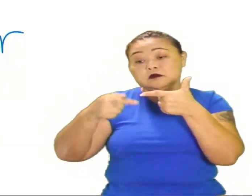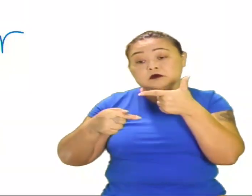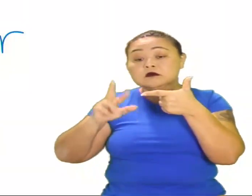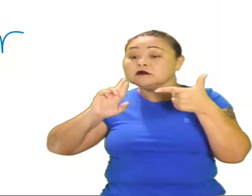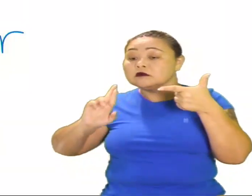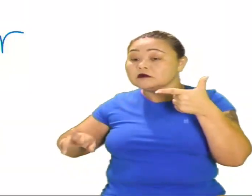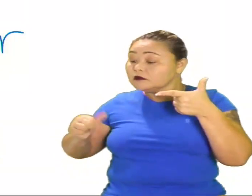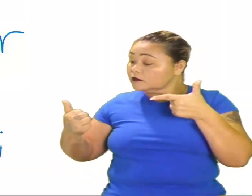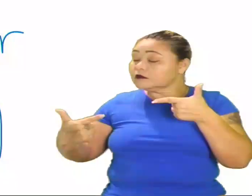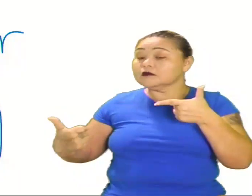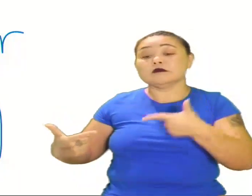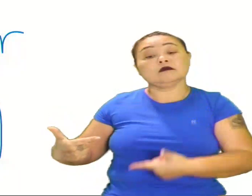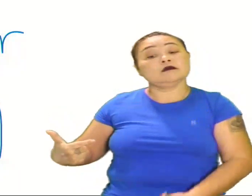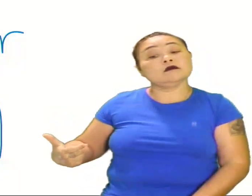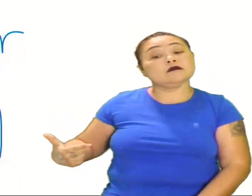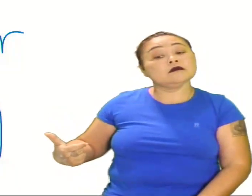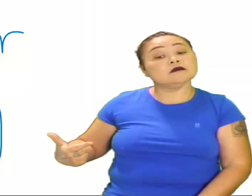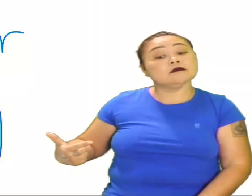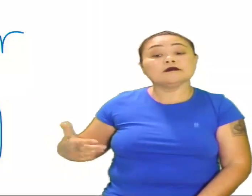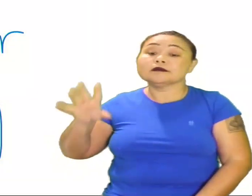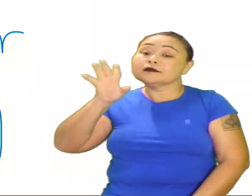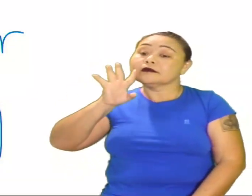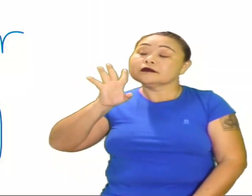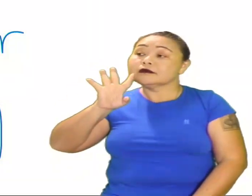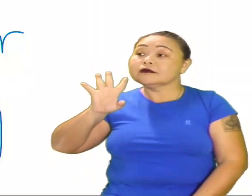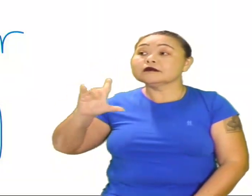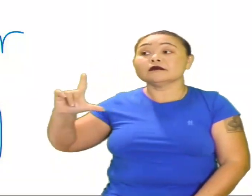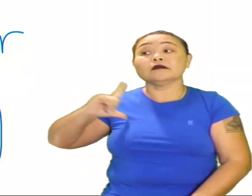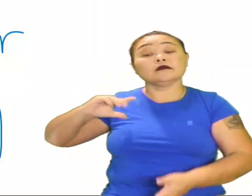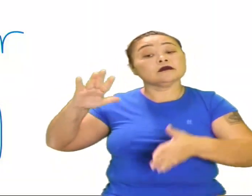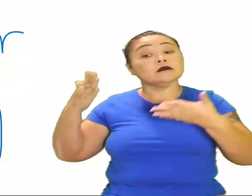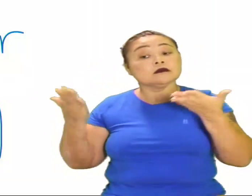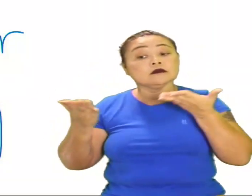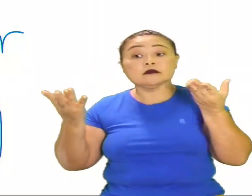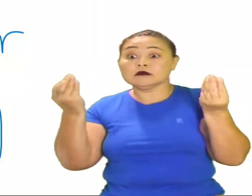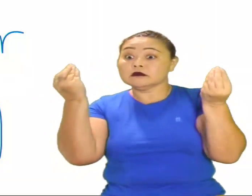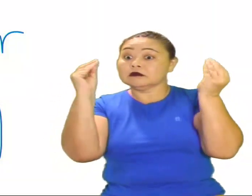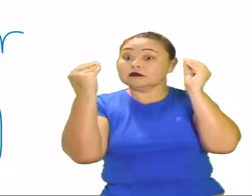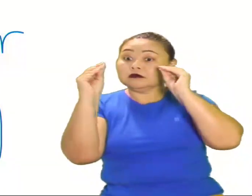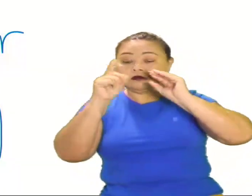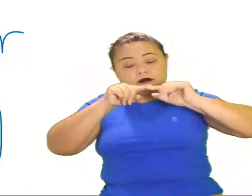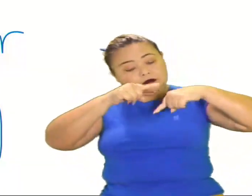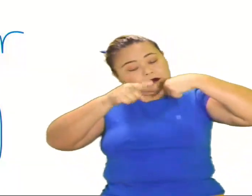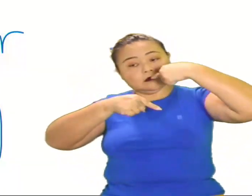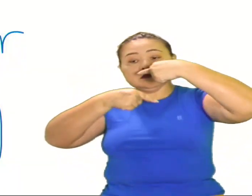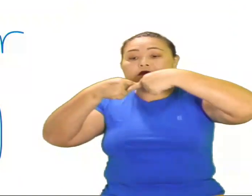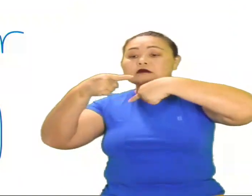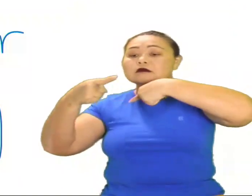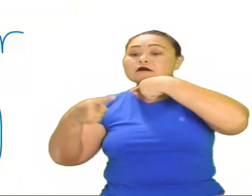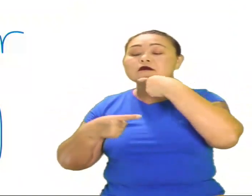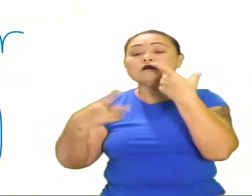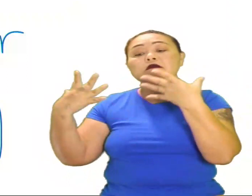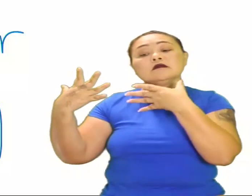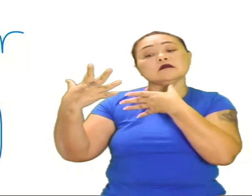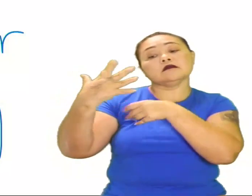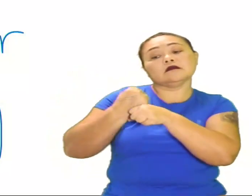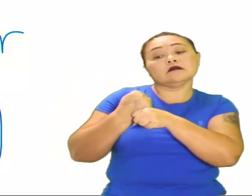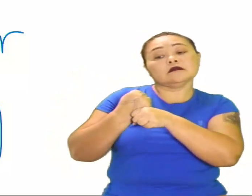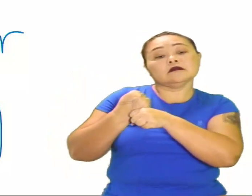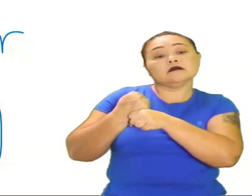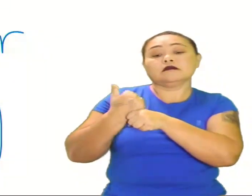tenho o resultado? 12. 12, olha que legal. Então agora a gente pode completar a nossa sequência, né? Sempre